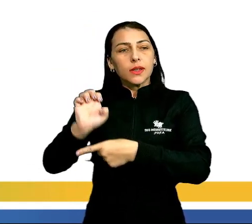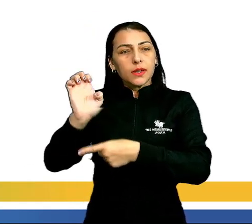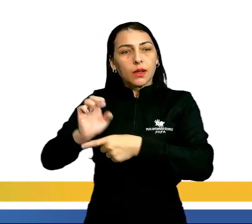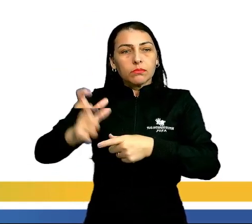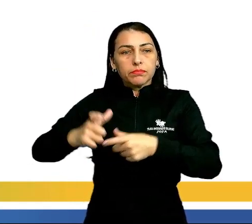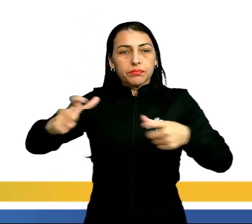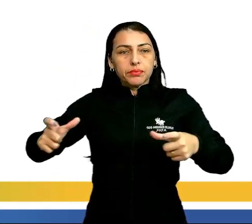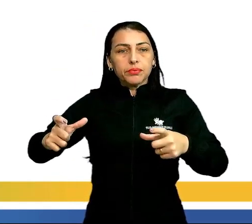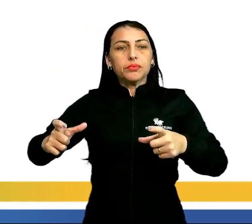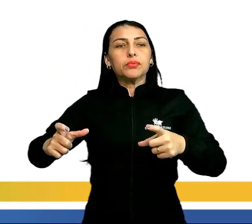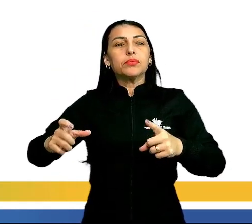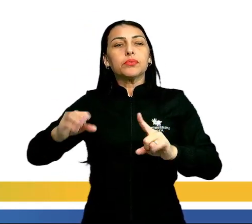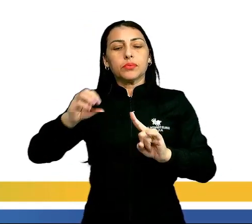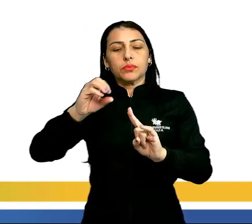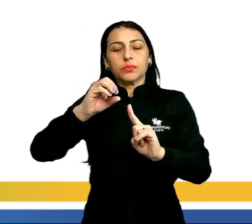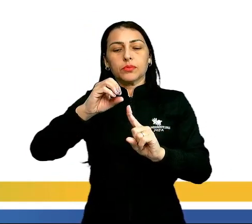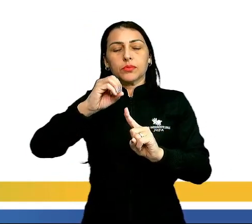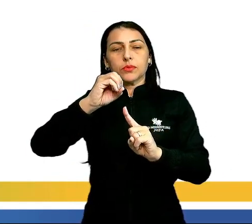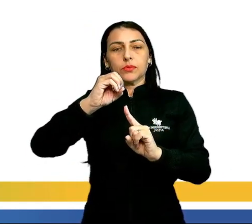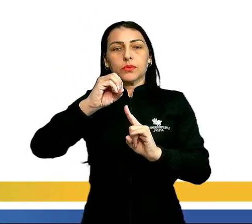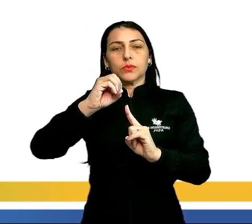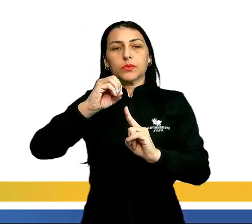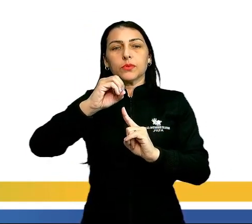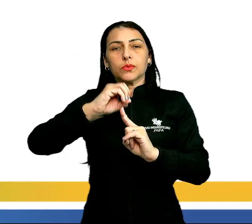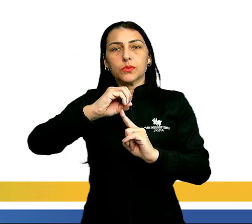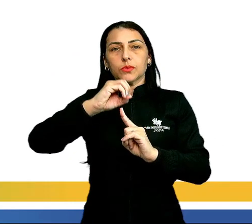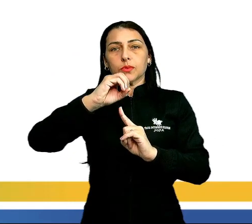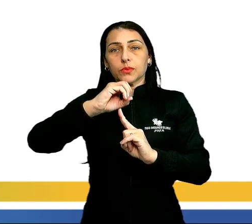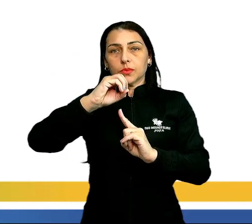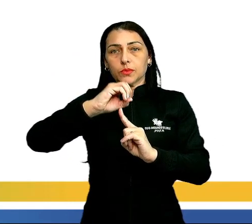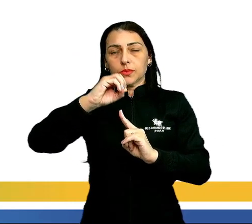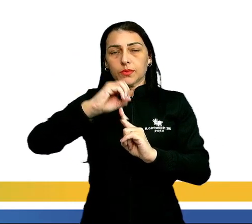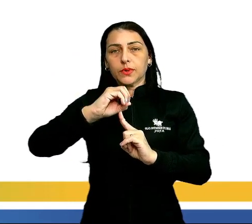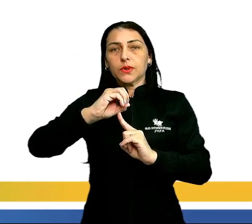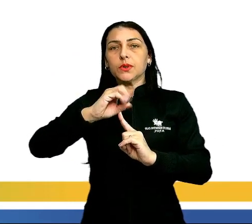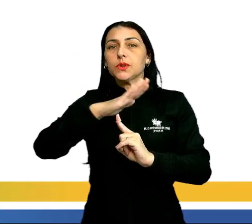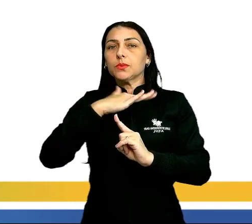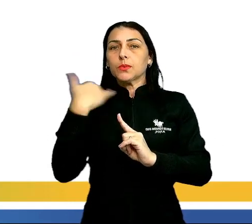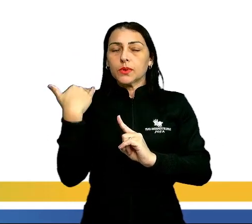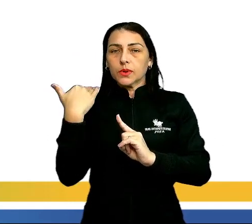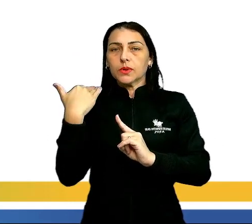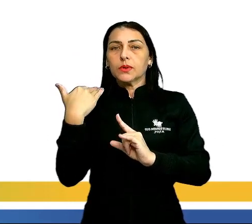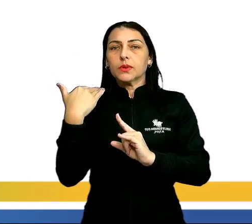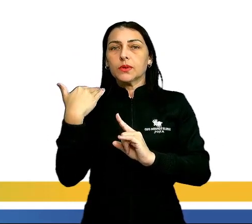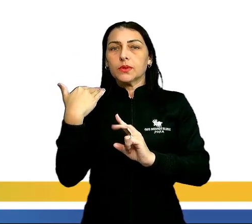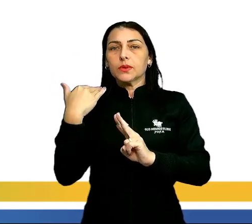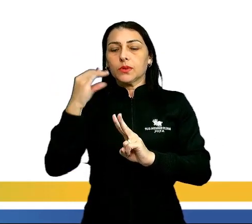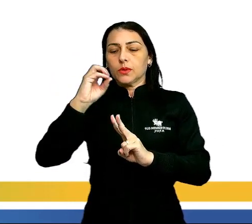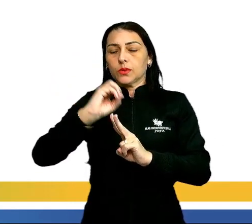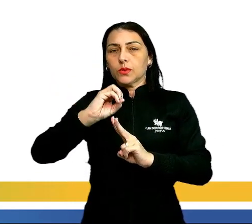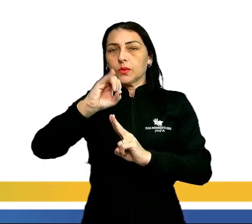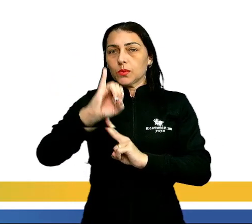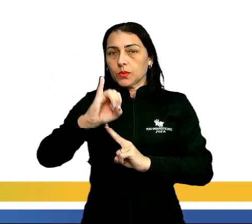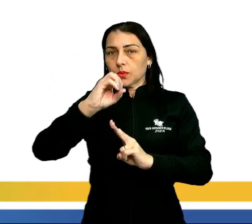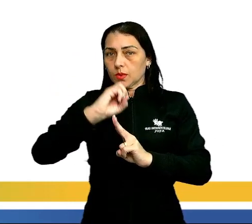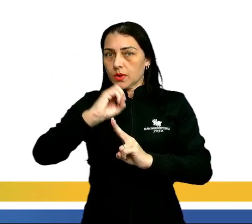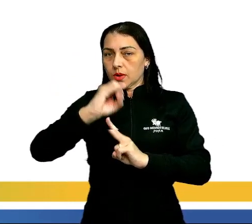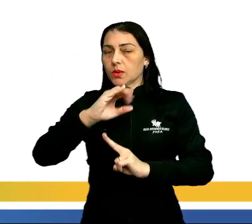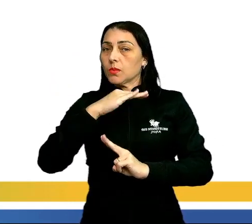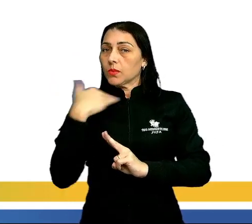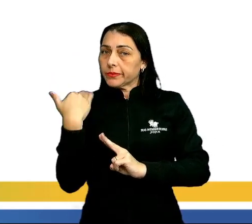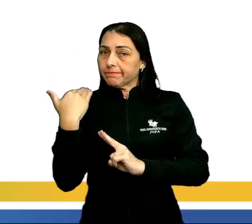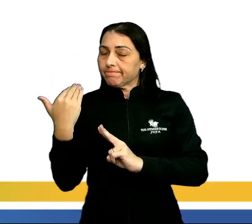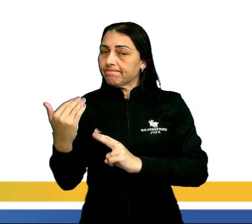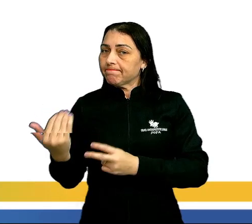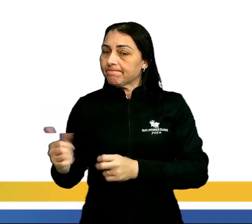E, expansão do índice de mortalidade. Então, crescimento da faixa juvenil não foi o que a